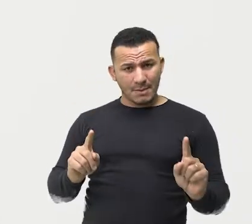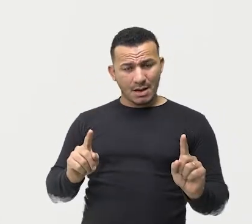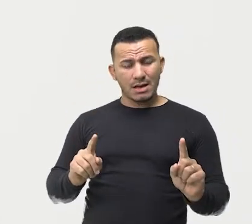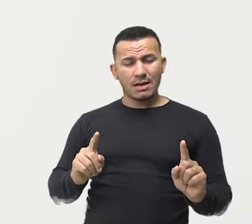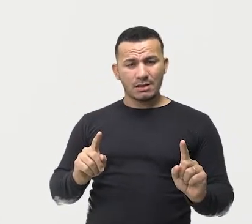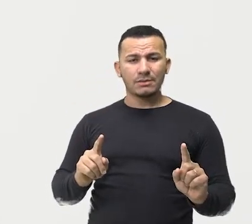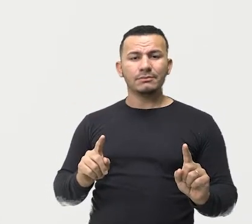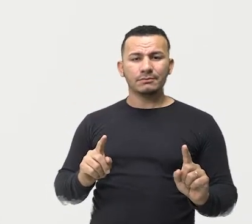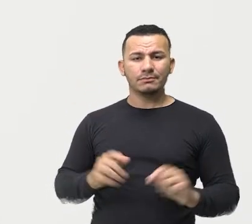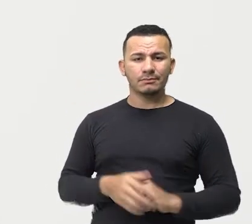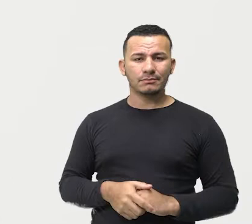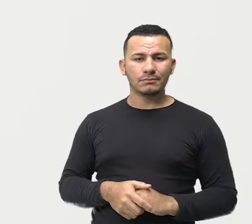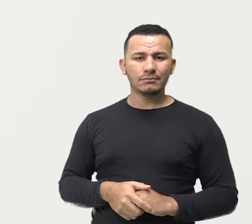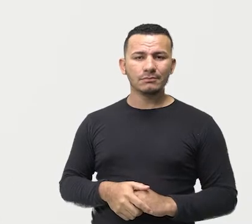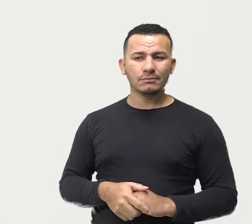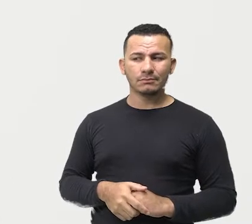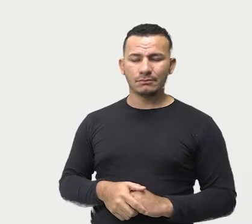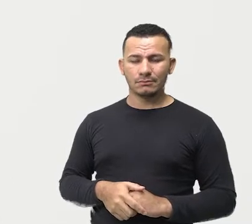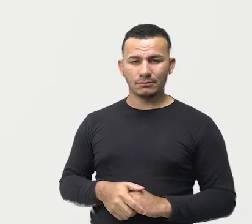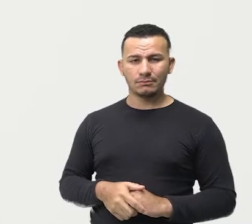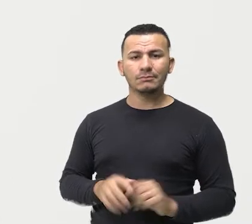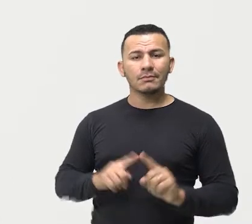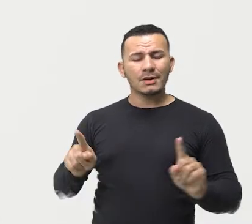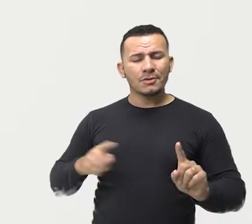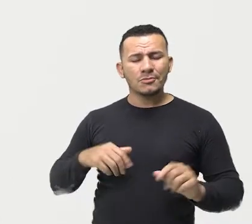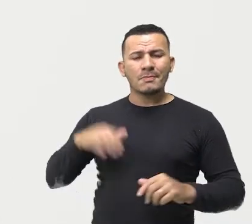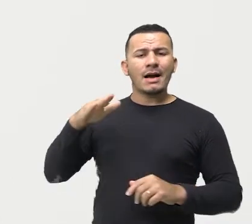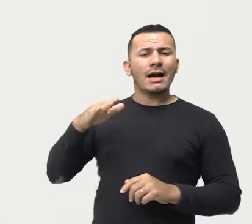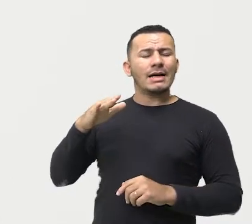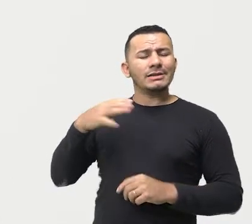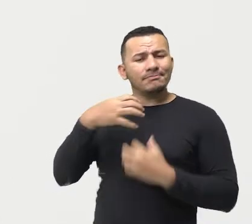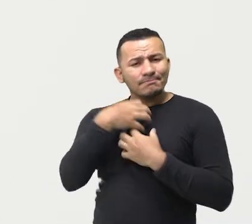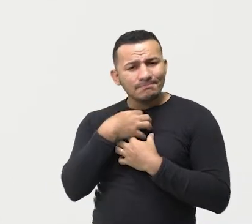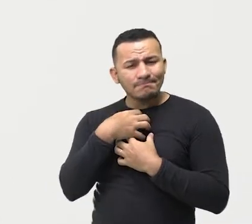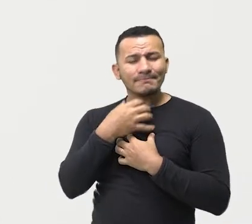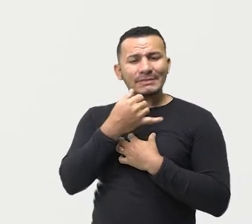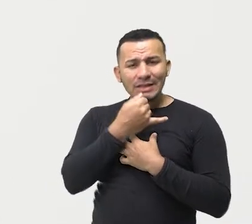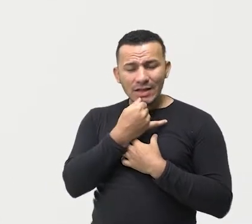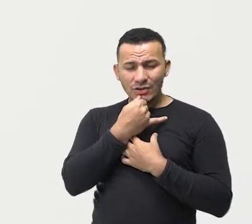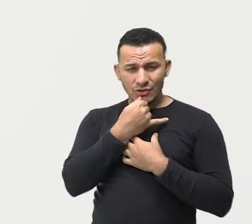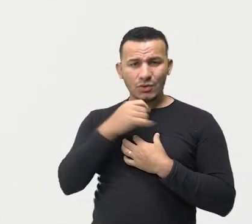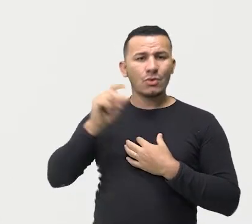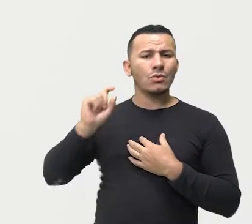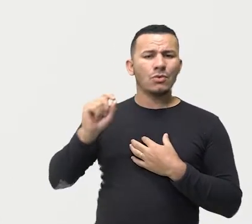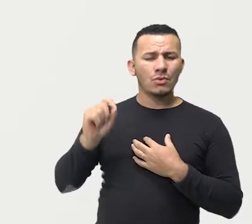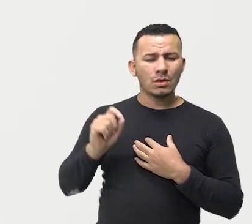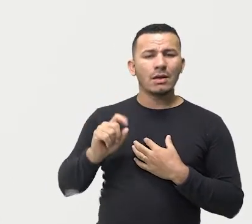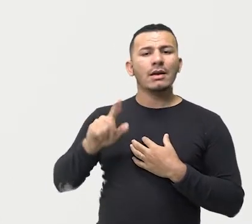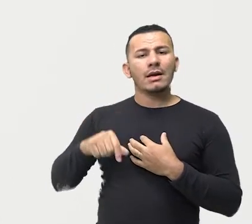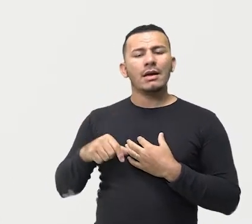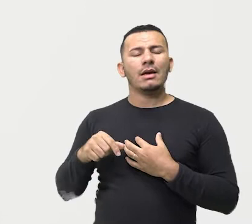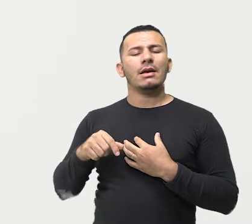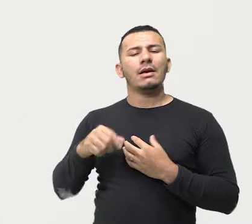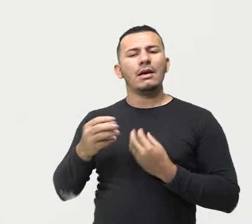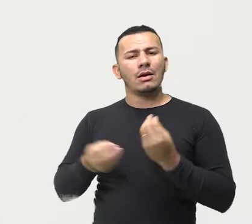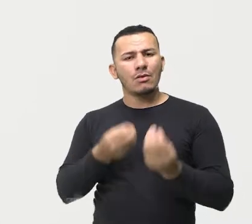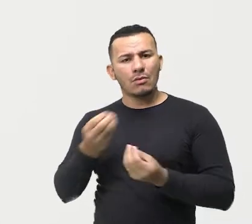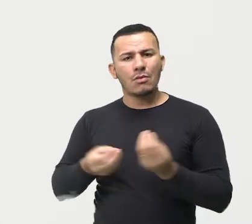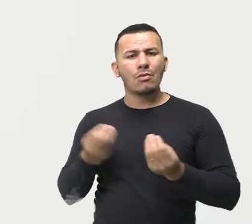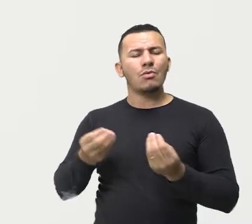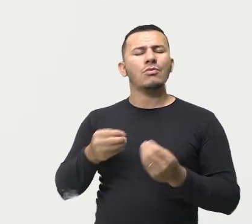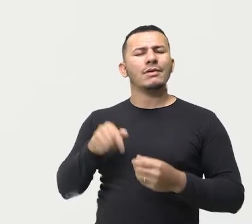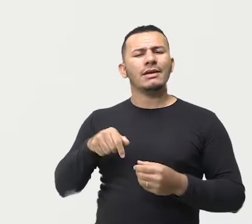fato que e nos desapontou de maneira significativa foi a maneira